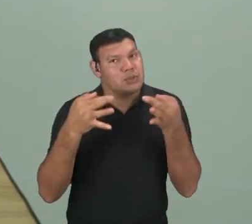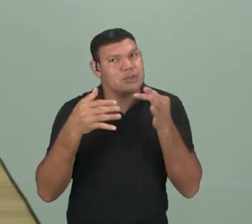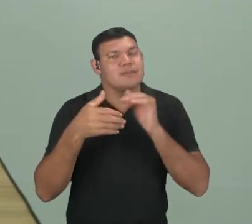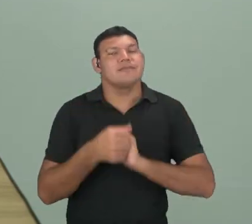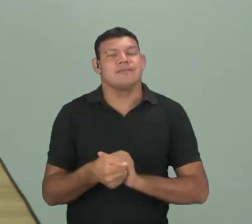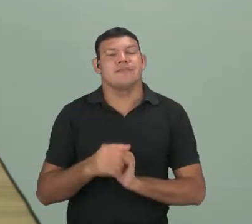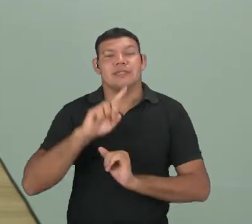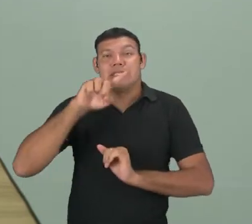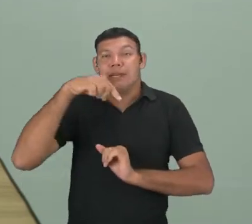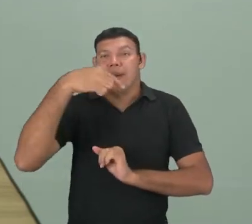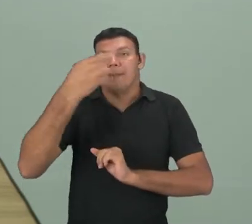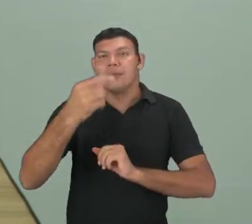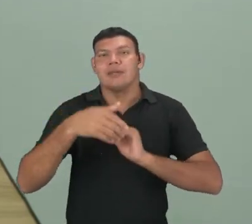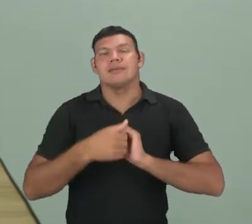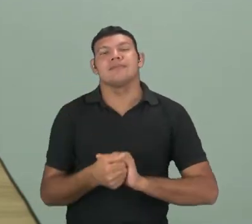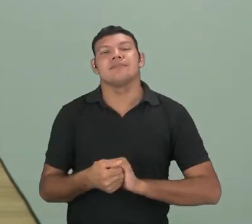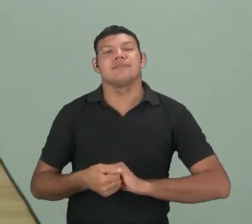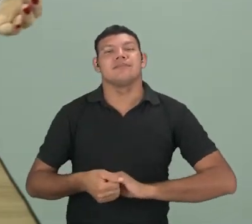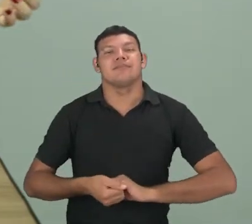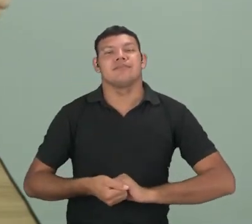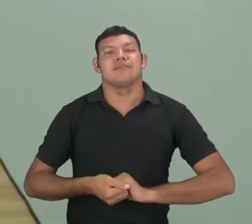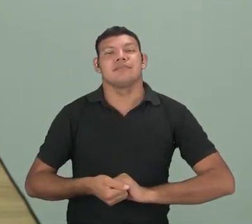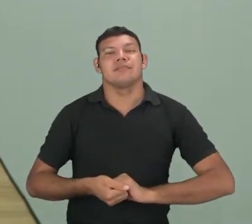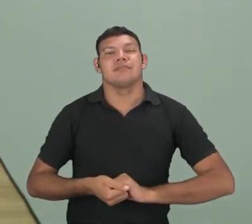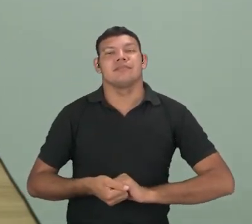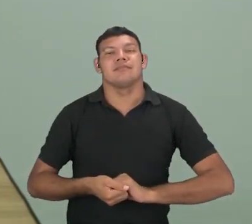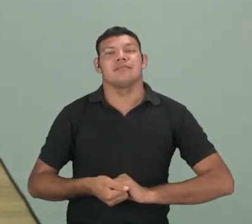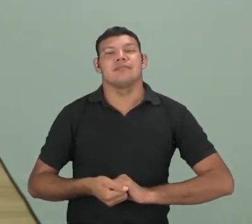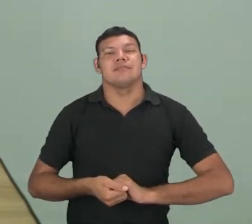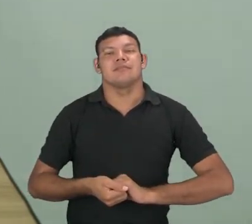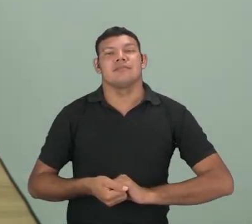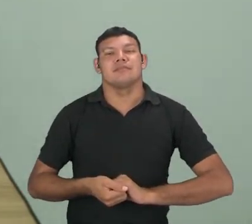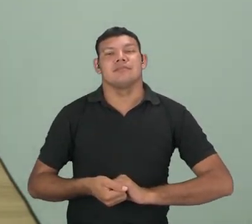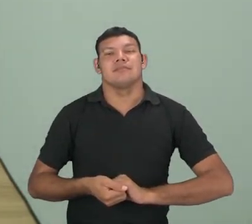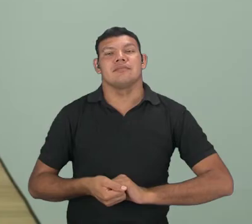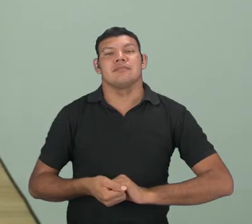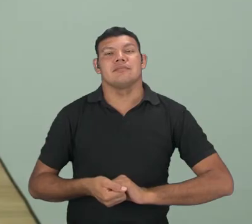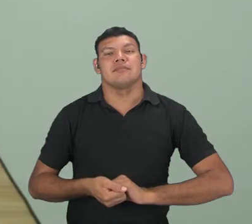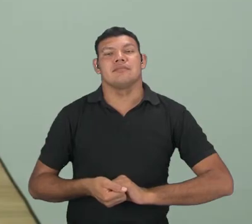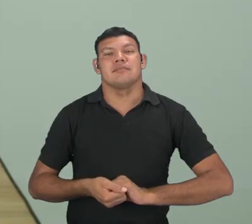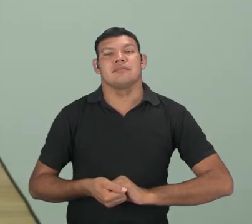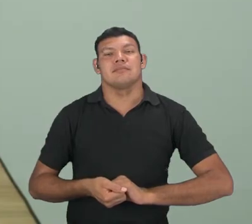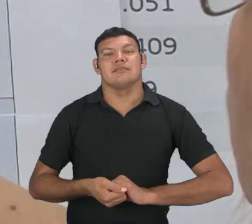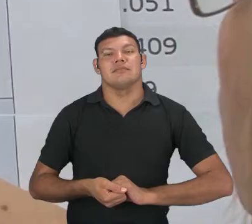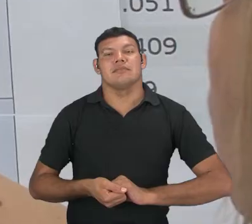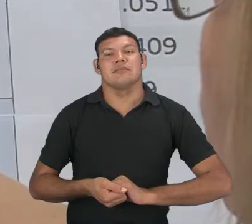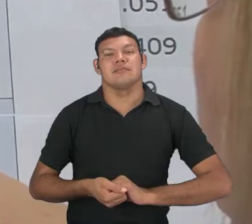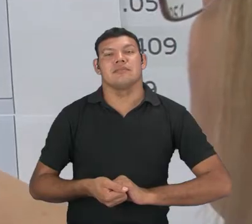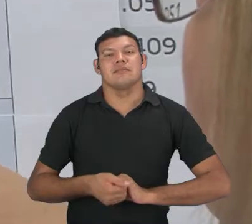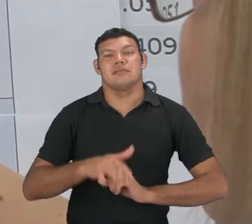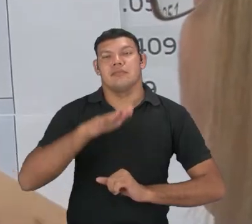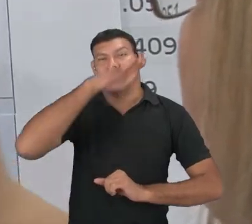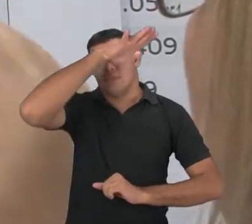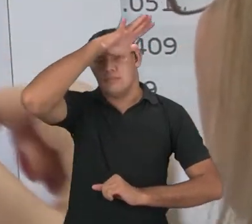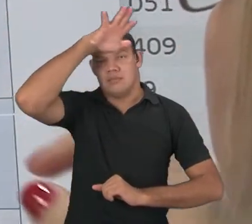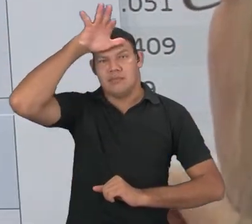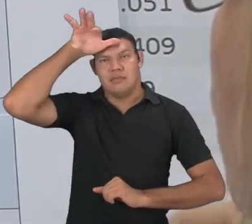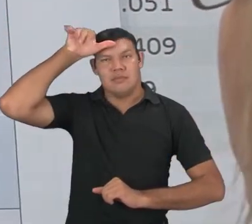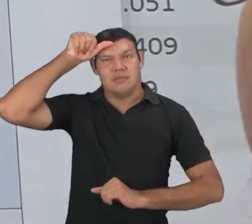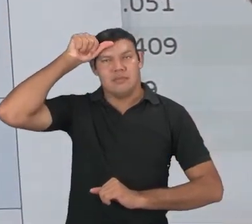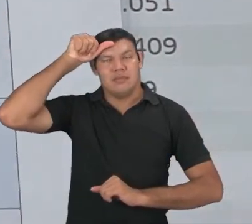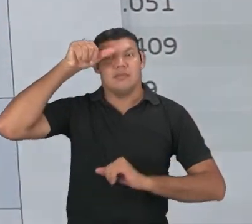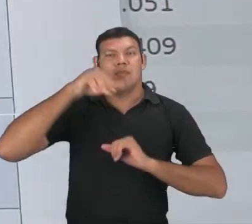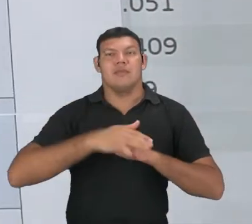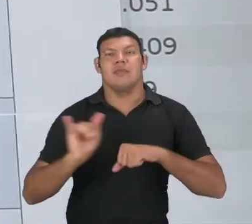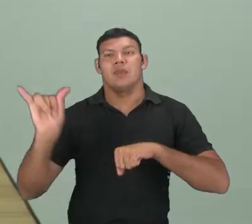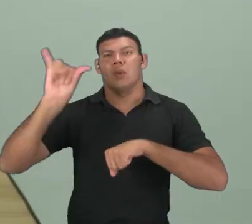simples. Seguindo aí a sequência, nós temos aí o Amazonas. Olha só.